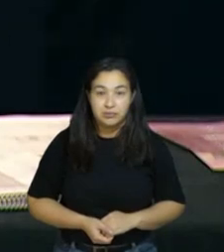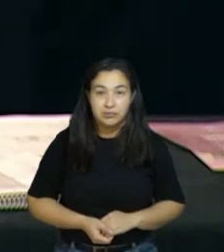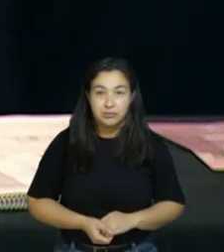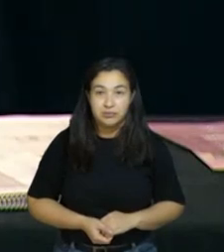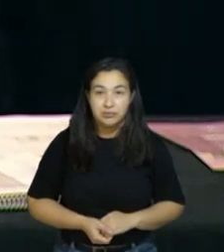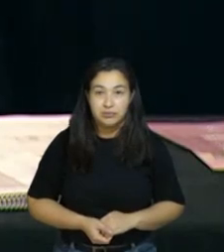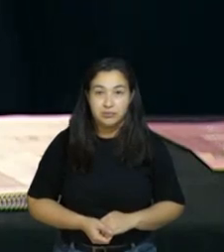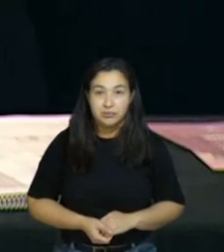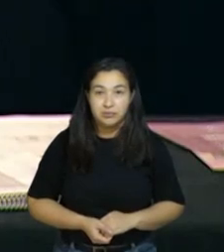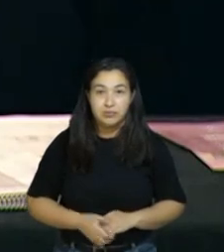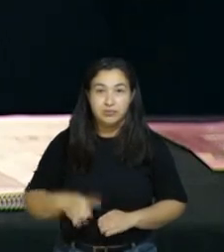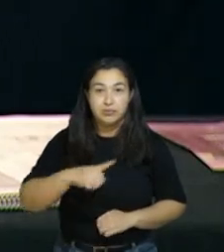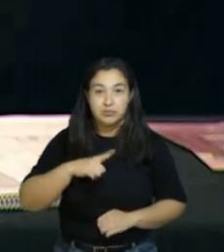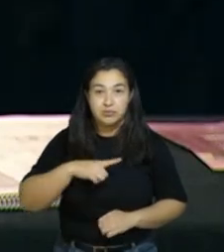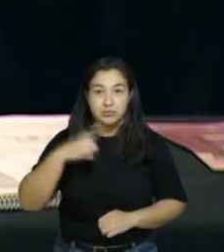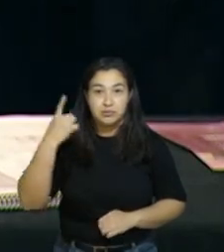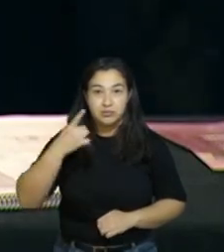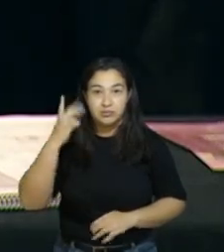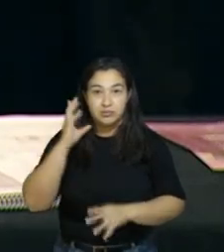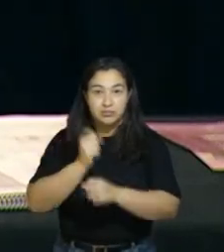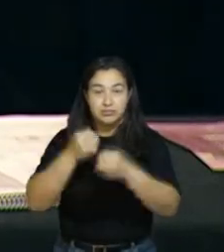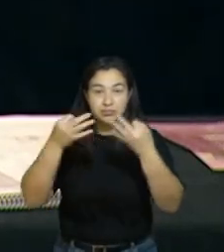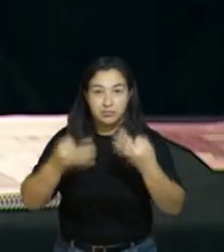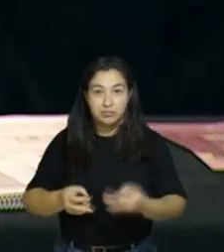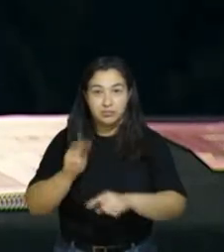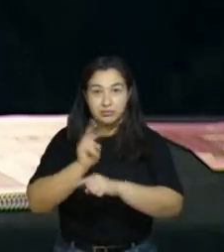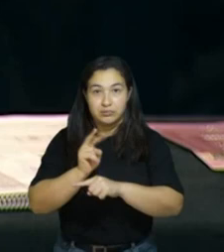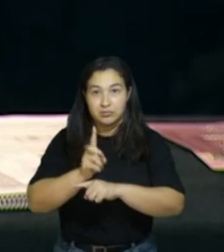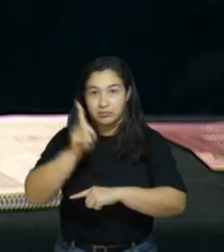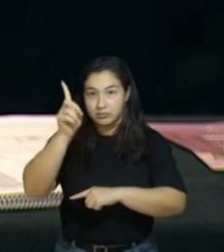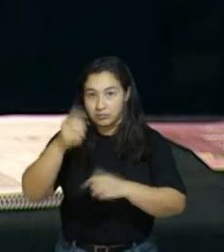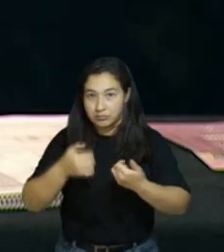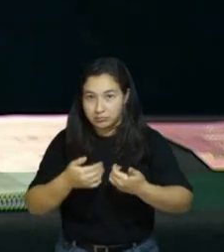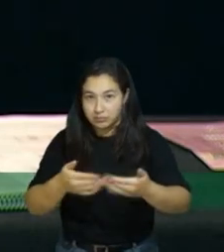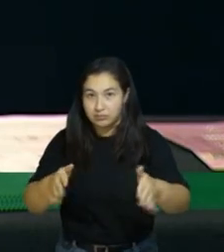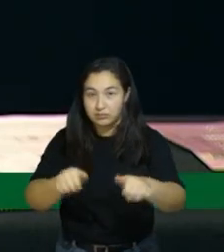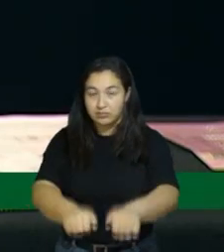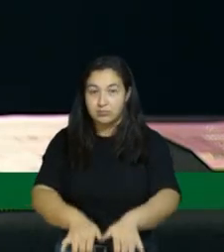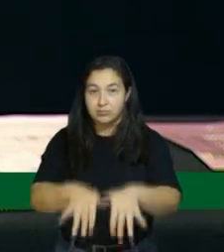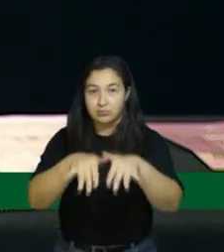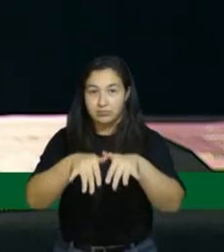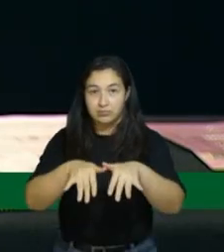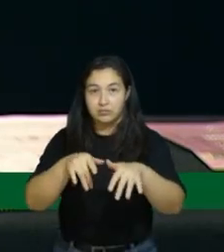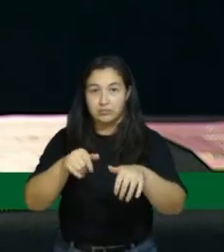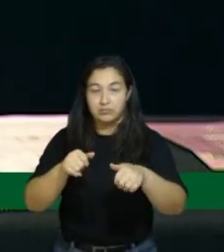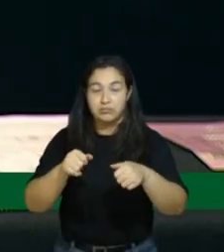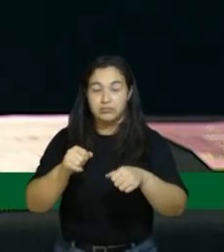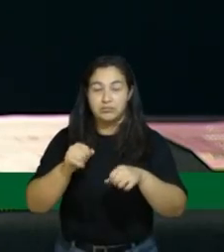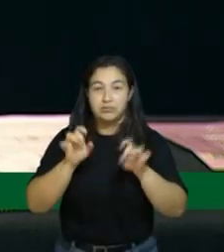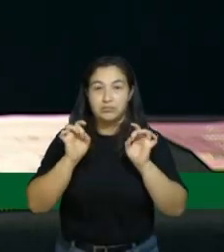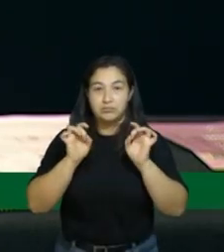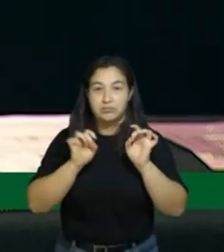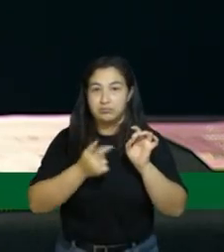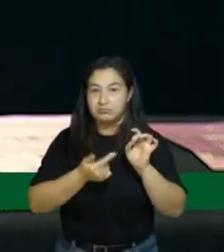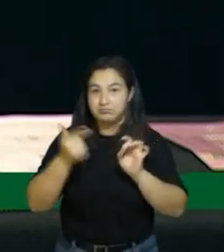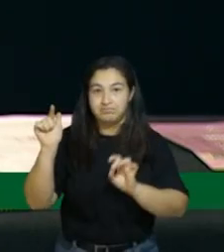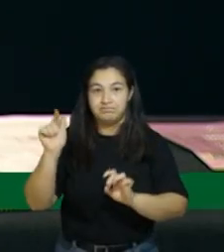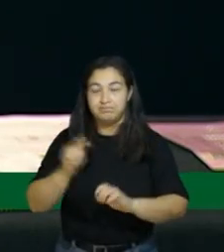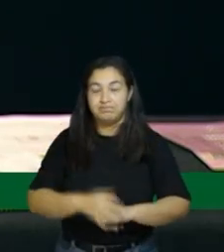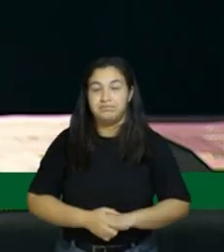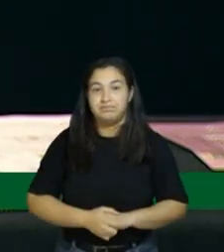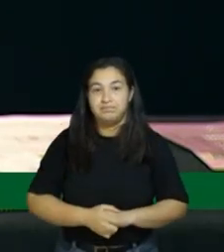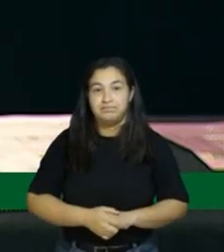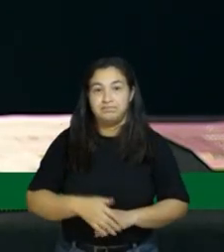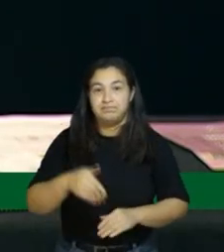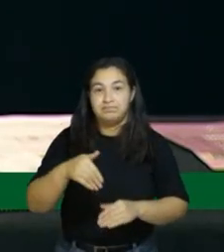havendo cor regimental e sobre a proteção de Deus declaro aberta a presente sessão extraordinária discussão e votação em segundo turno